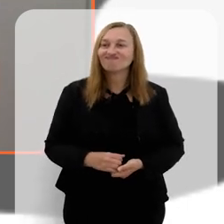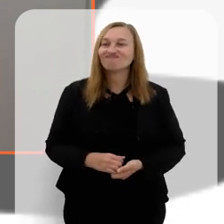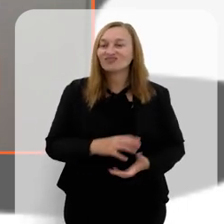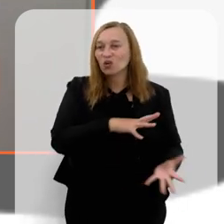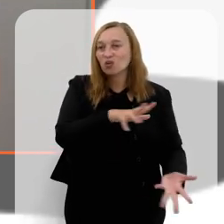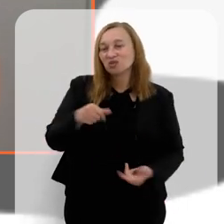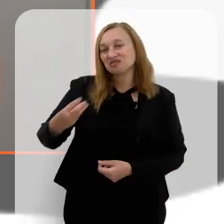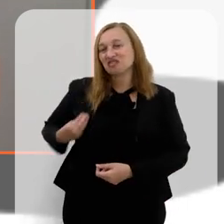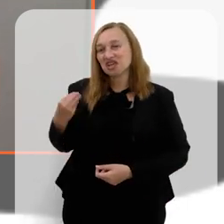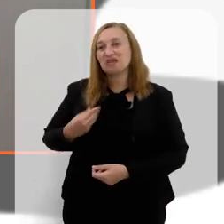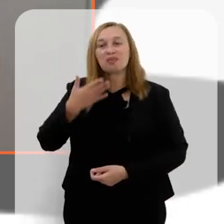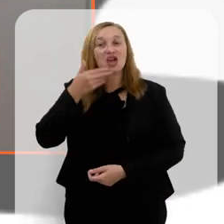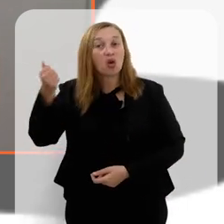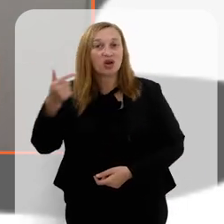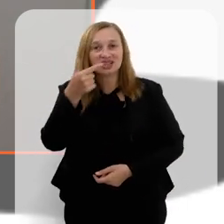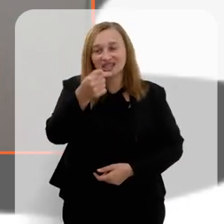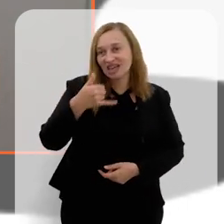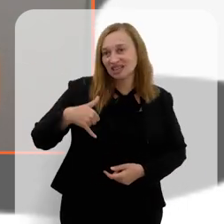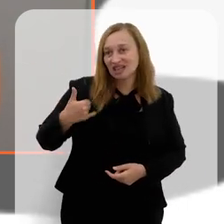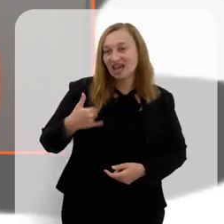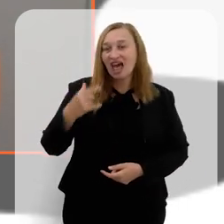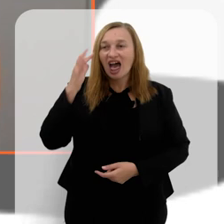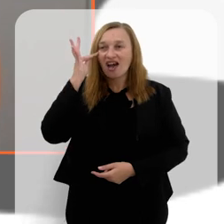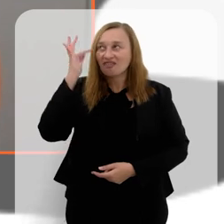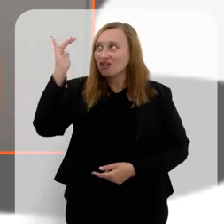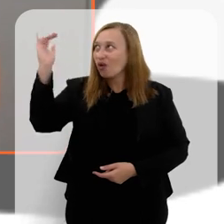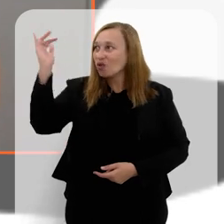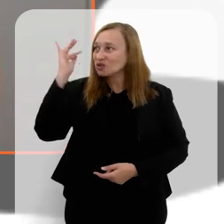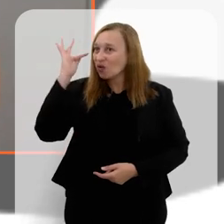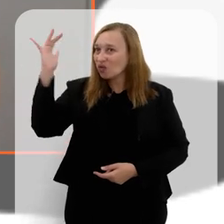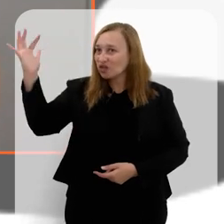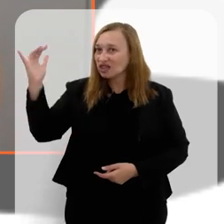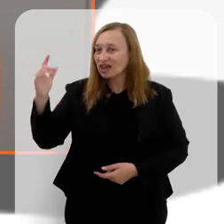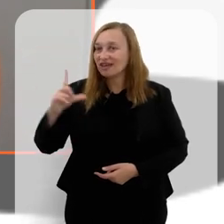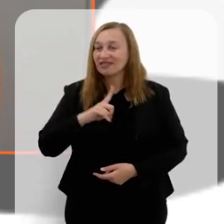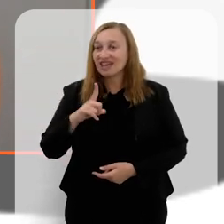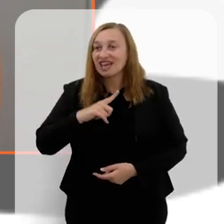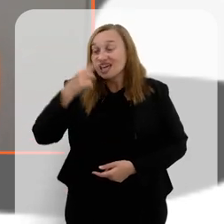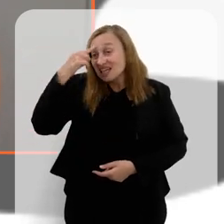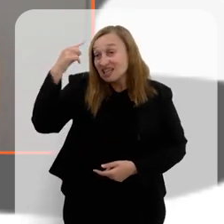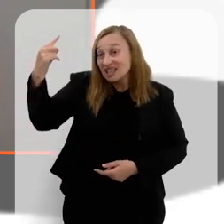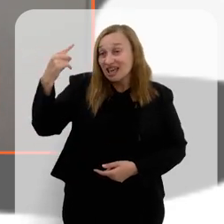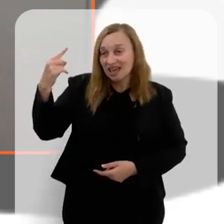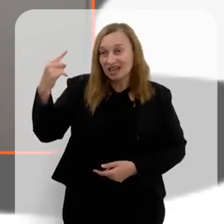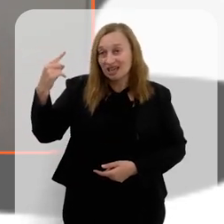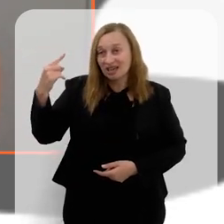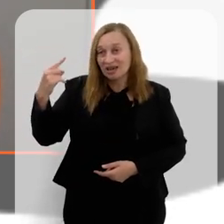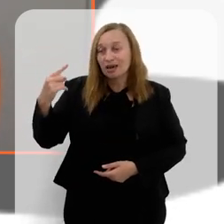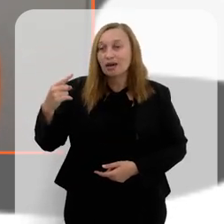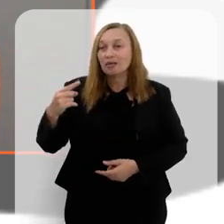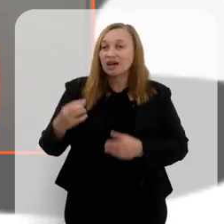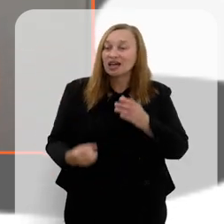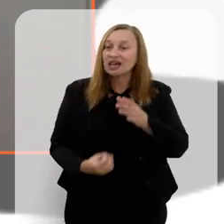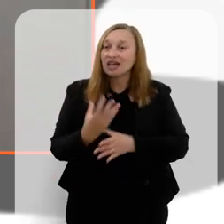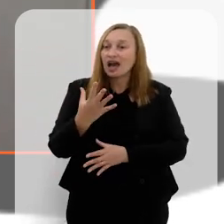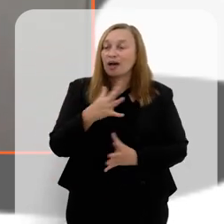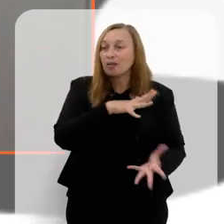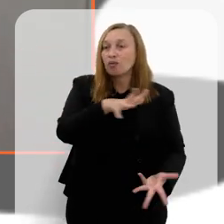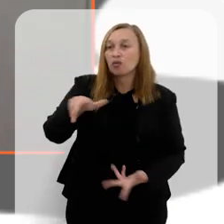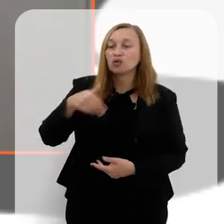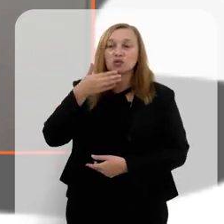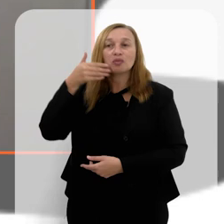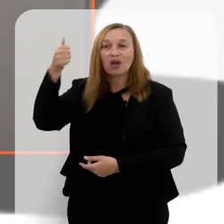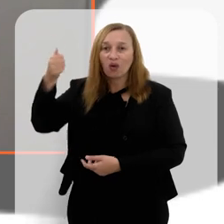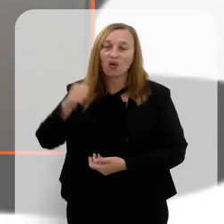melhor. Nossa. 7 anos. A filosofia é ter ideias para tornar o mundo melhor.